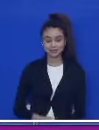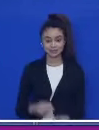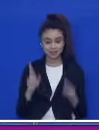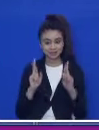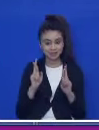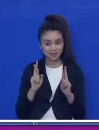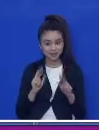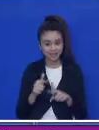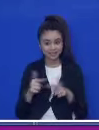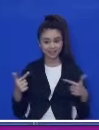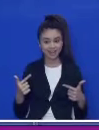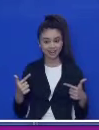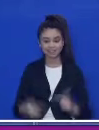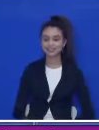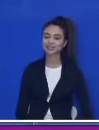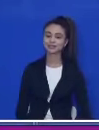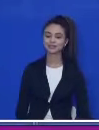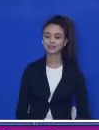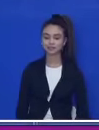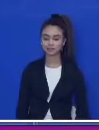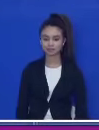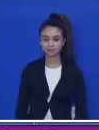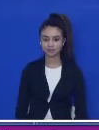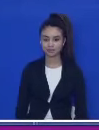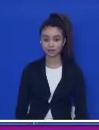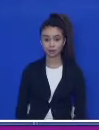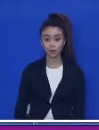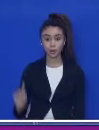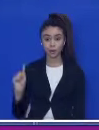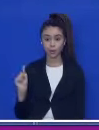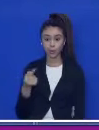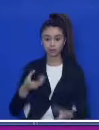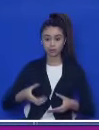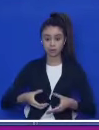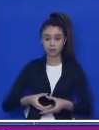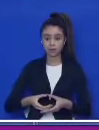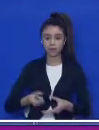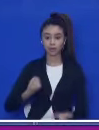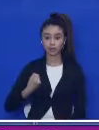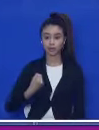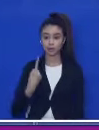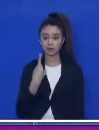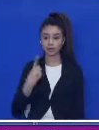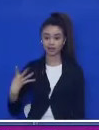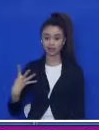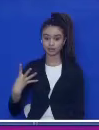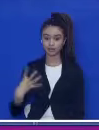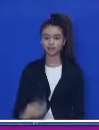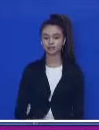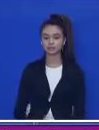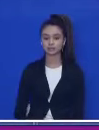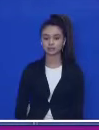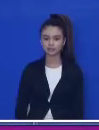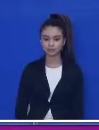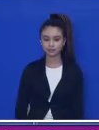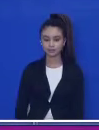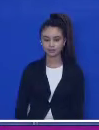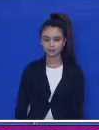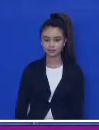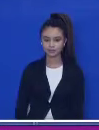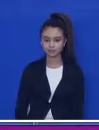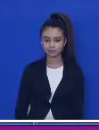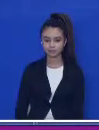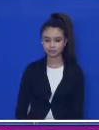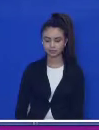sorte? Vem chegando nossa última bola sorteada, número 14. Número 14.